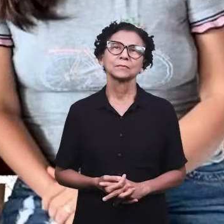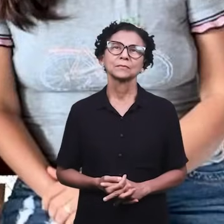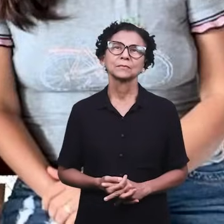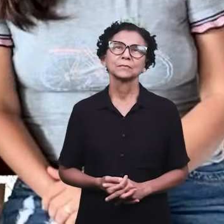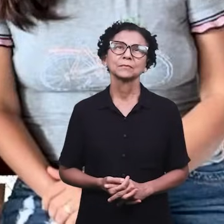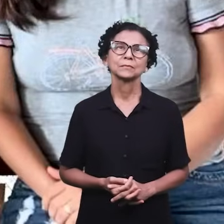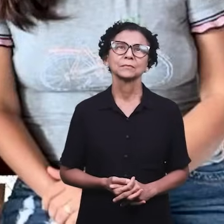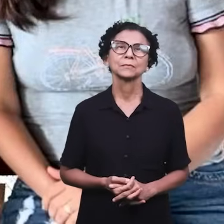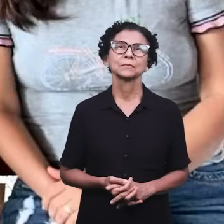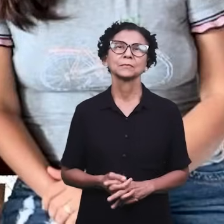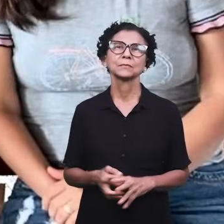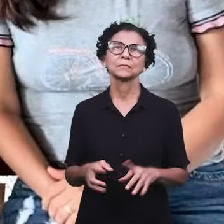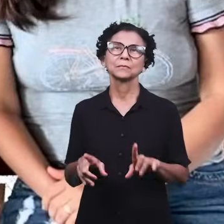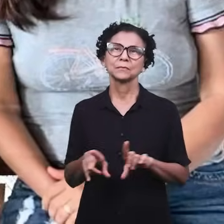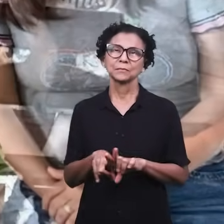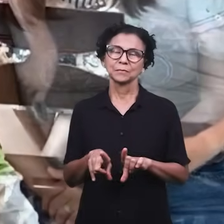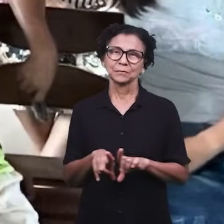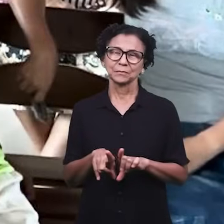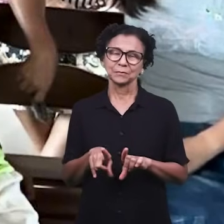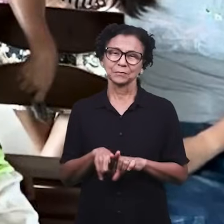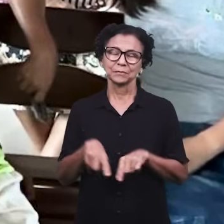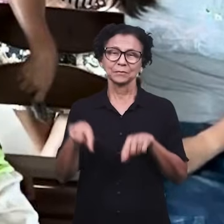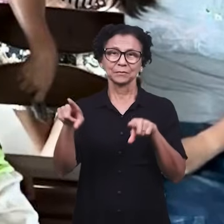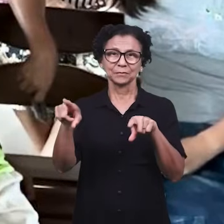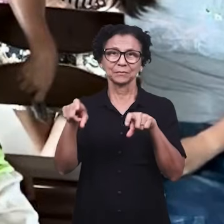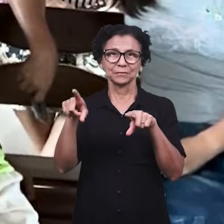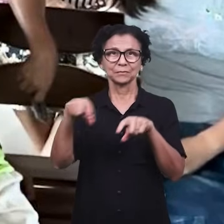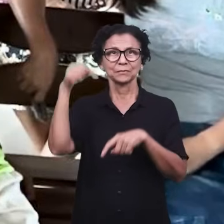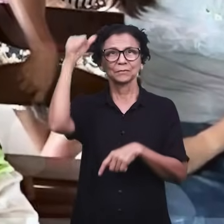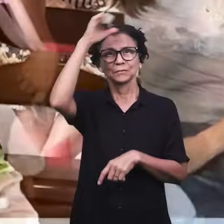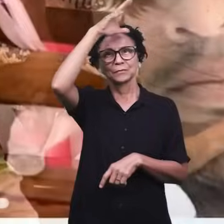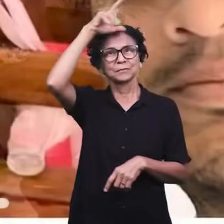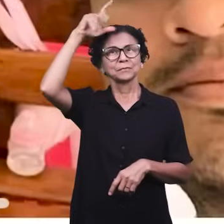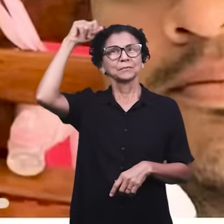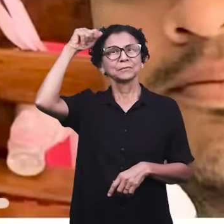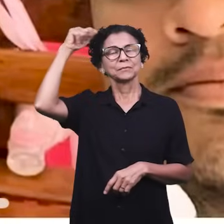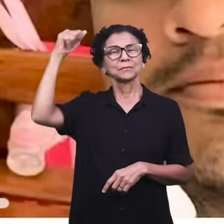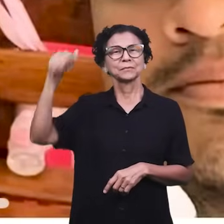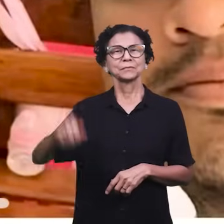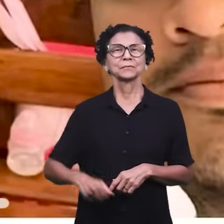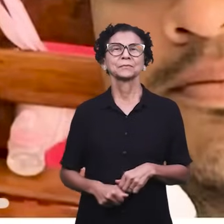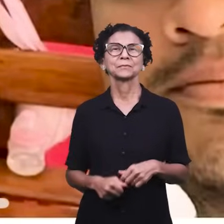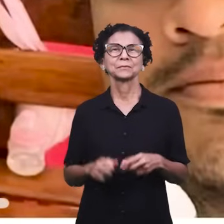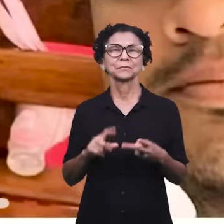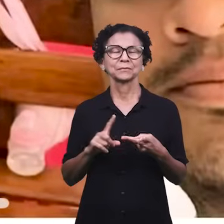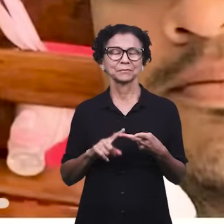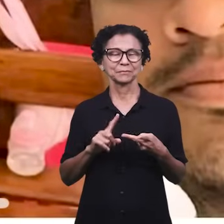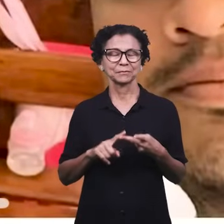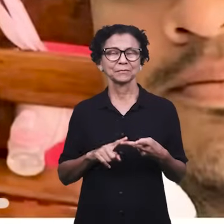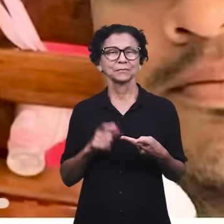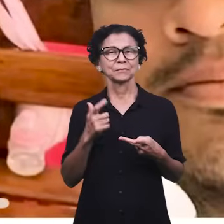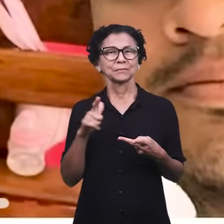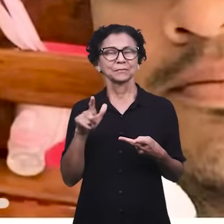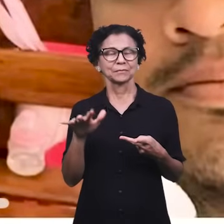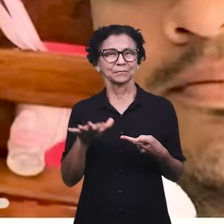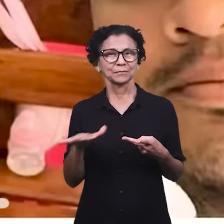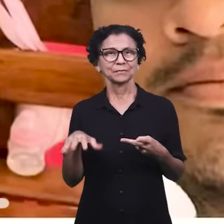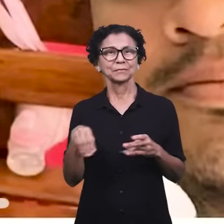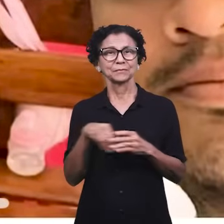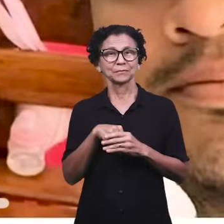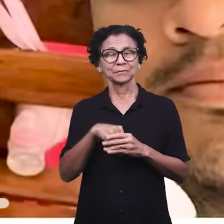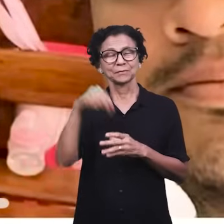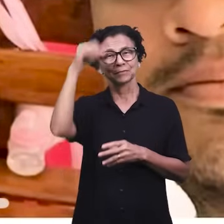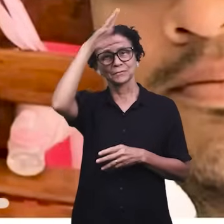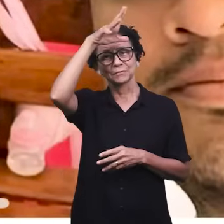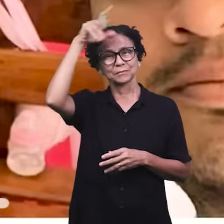E na ICM em Manacapuru, cidade no interior do Amazonas, e ICM Tabatinga, também no interior do Amazonas,